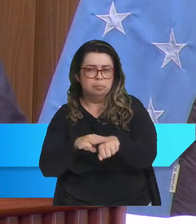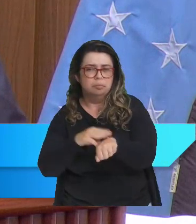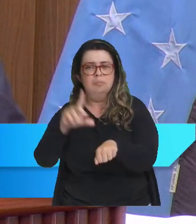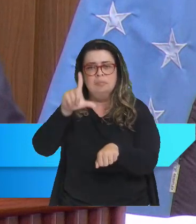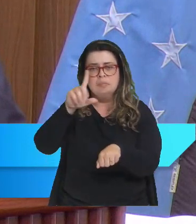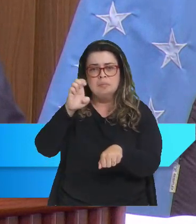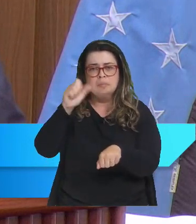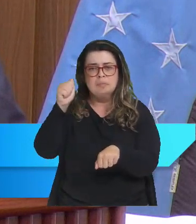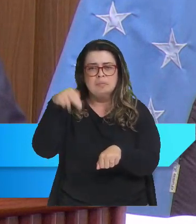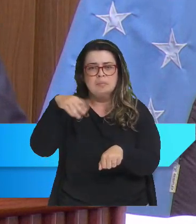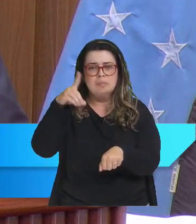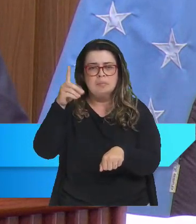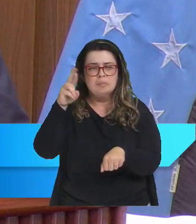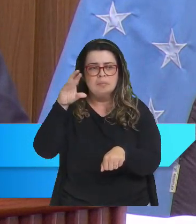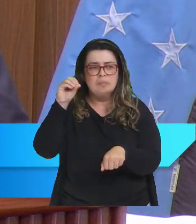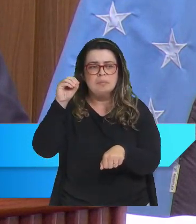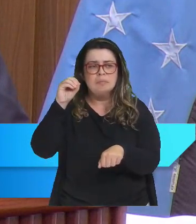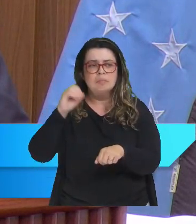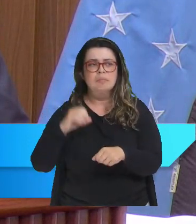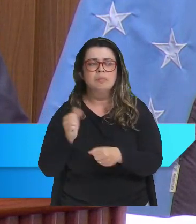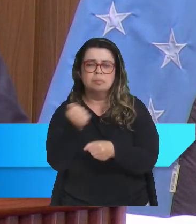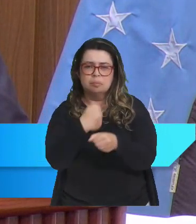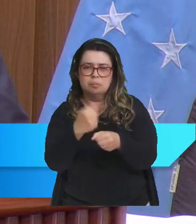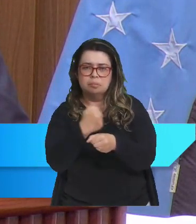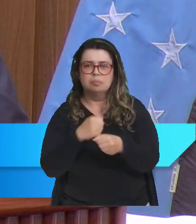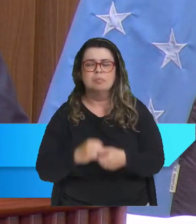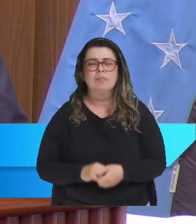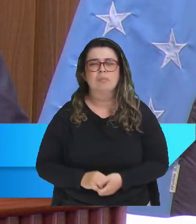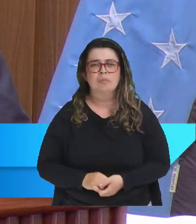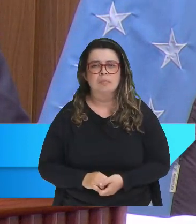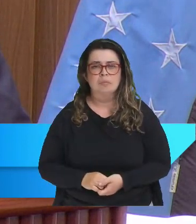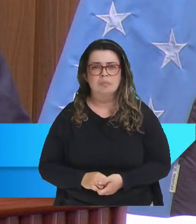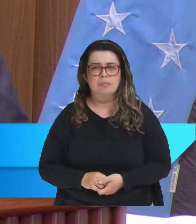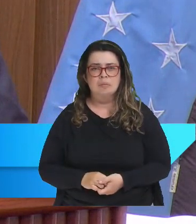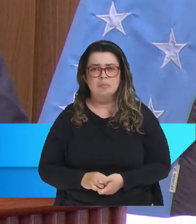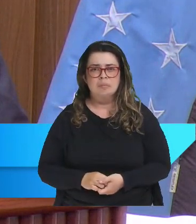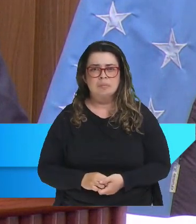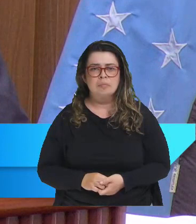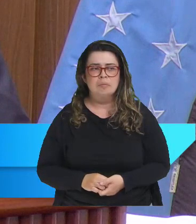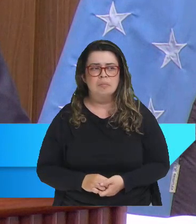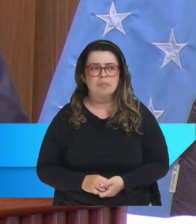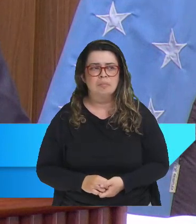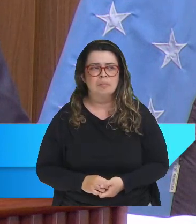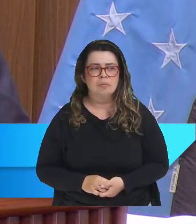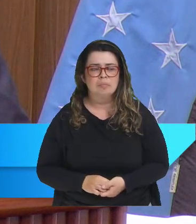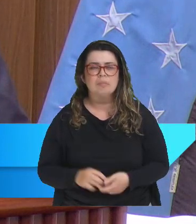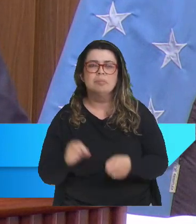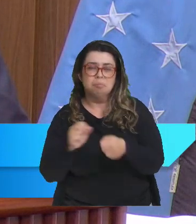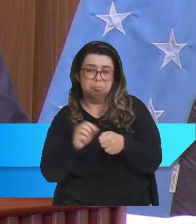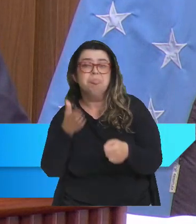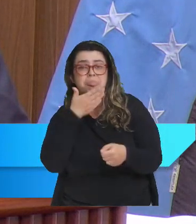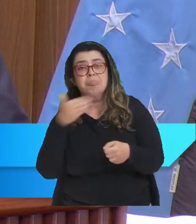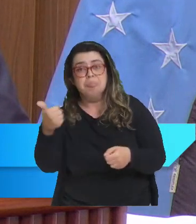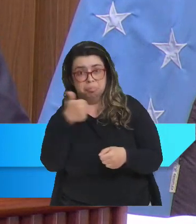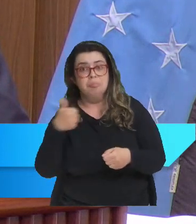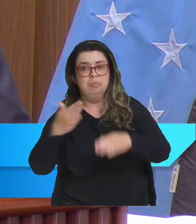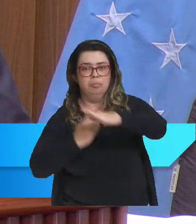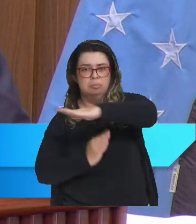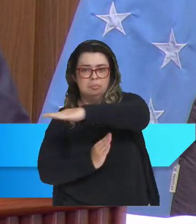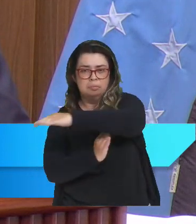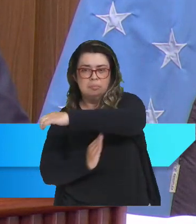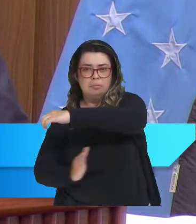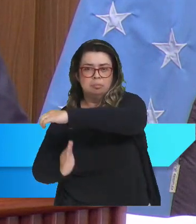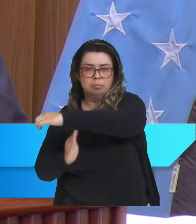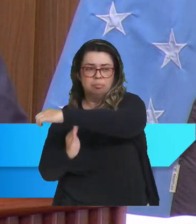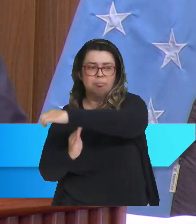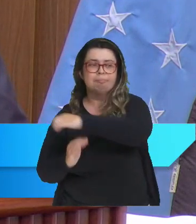no Departamento de Obras, ele fez uma intervenção, deu uma, como se diz, né, uma garibada, né, na ponte, mas